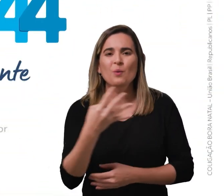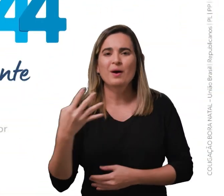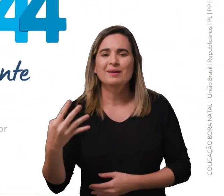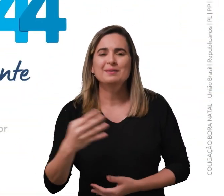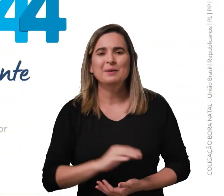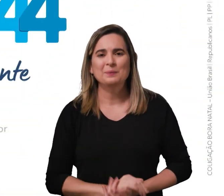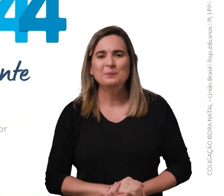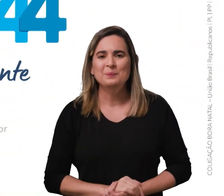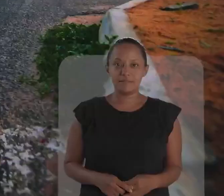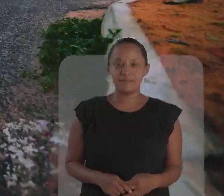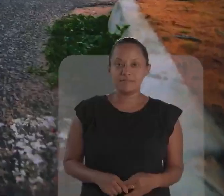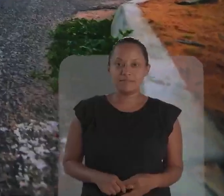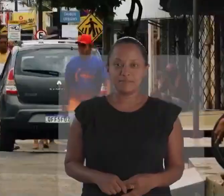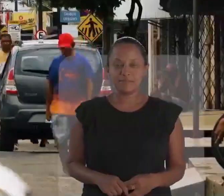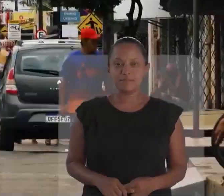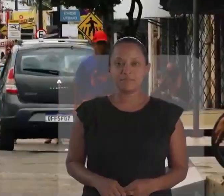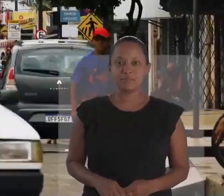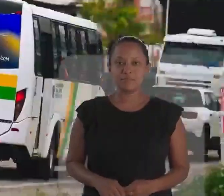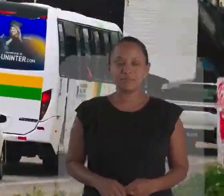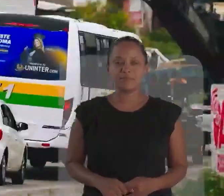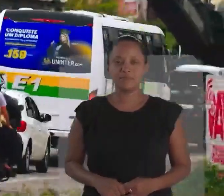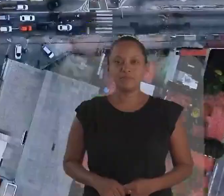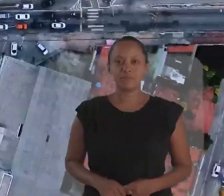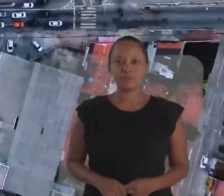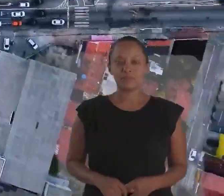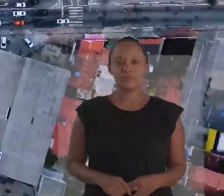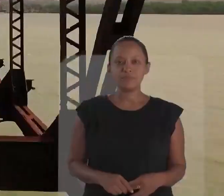Vote 44.